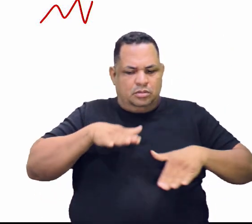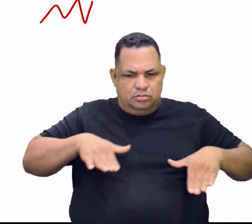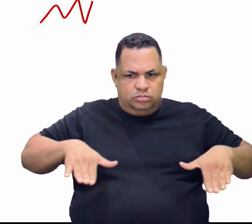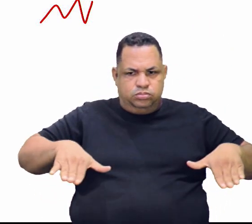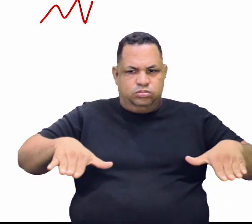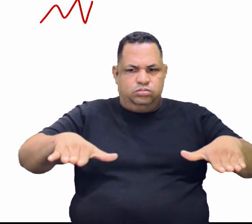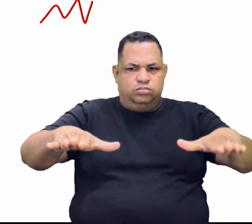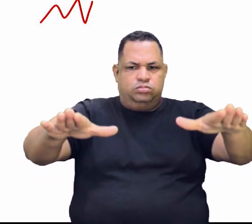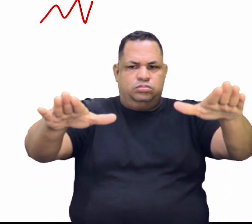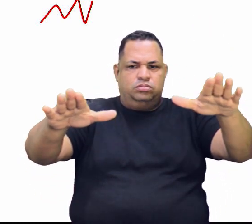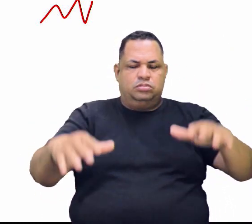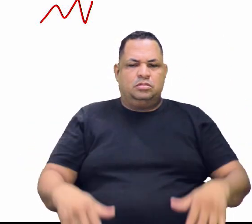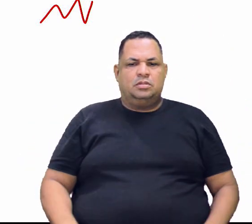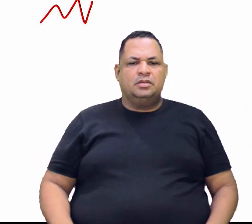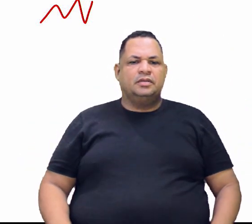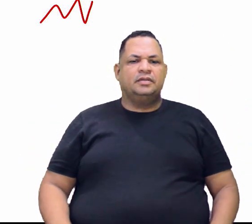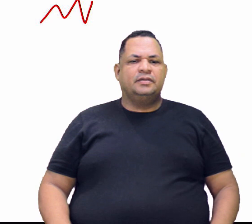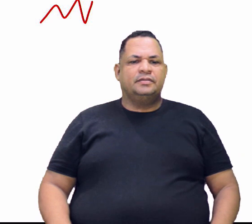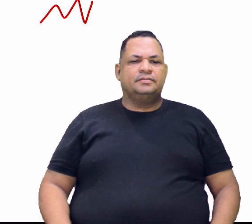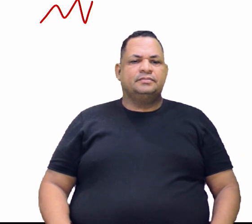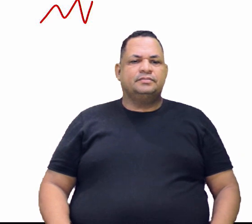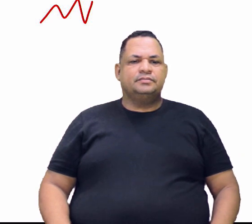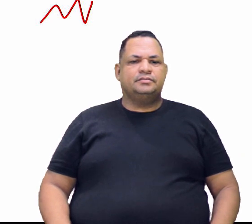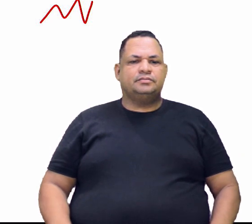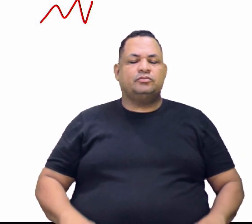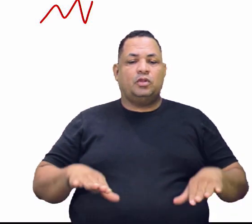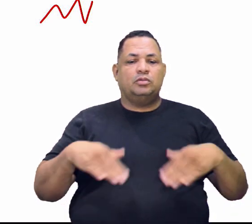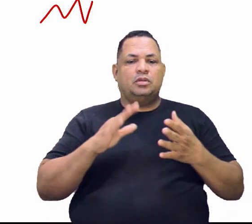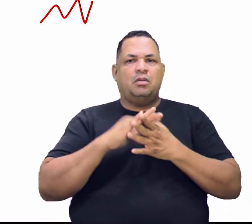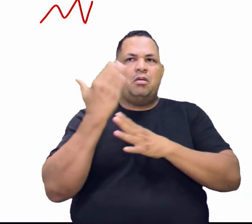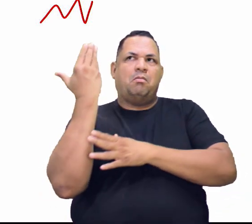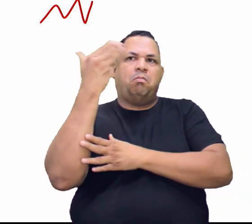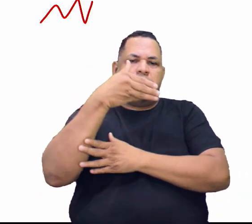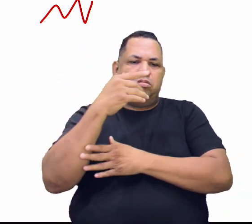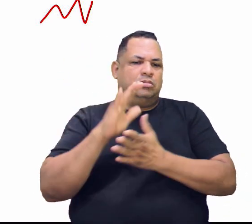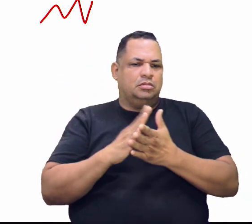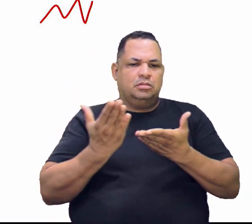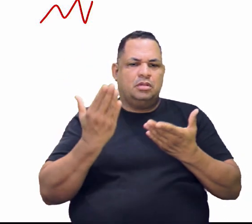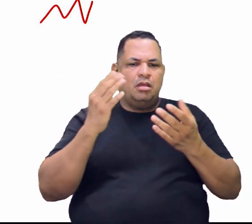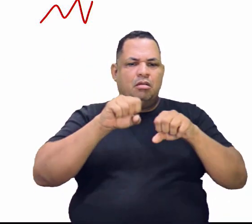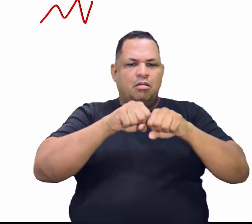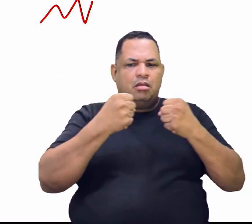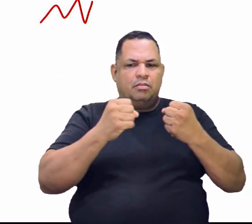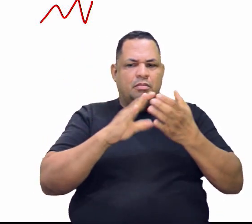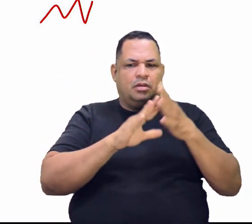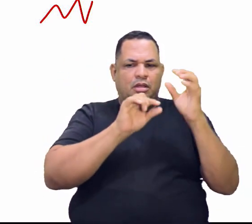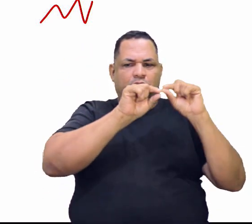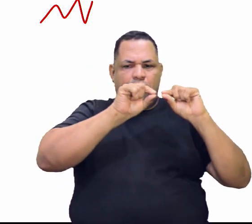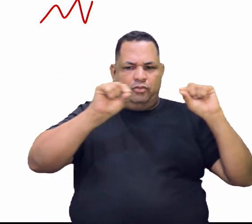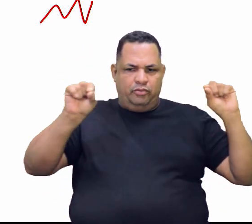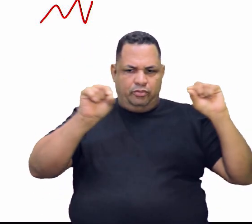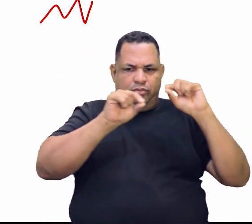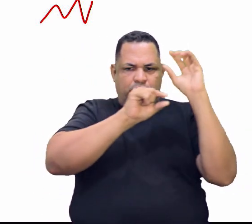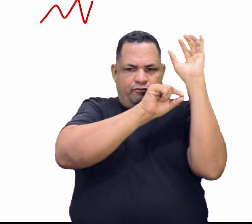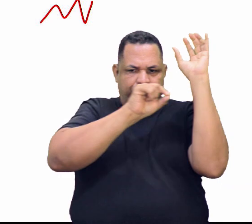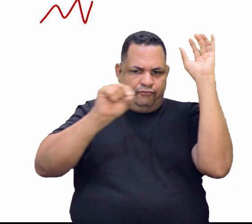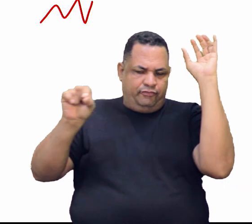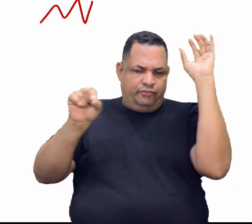Rondon, ele fez essa abertura de Cuiabá até aqui. E é por